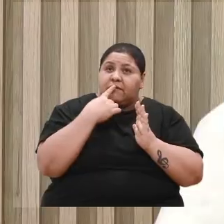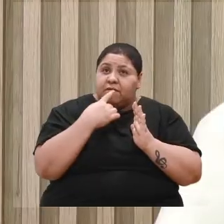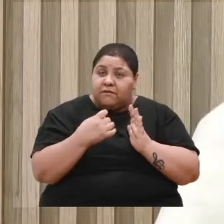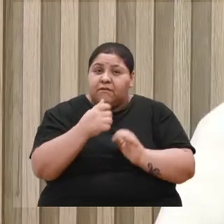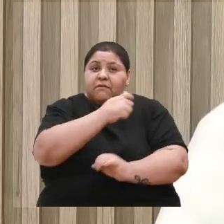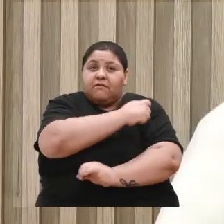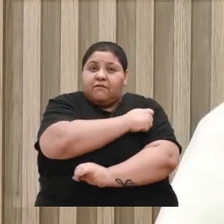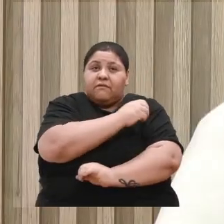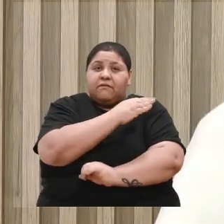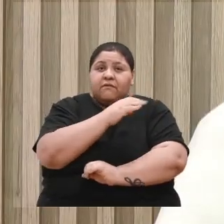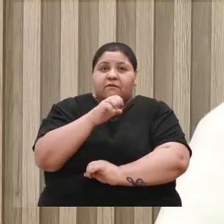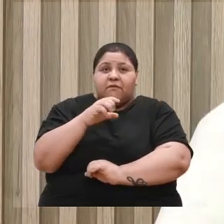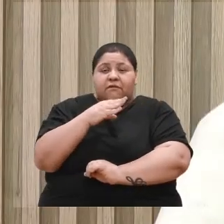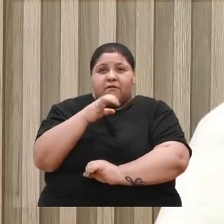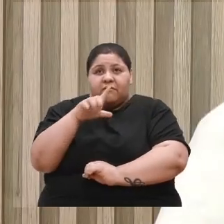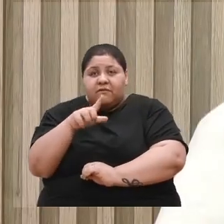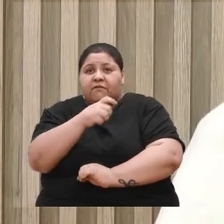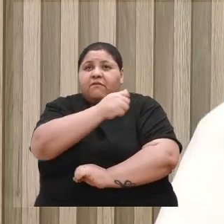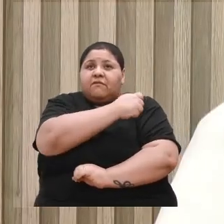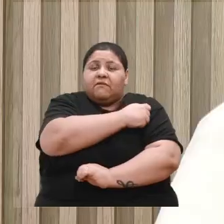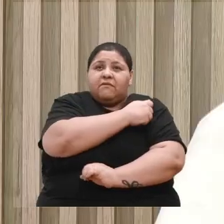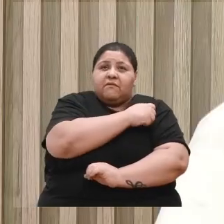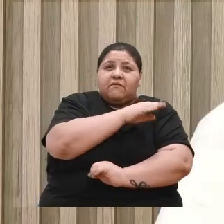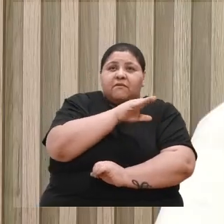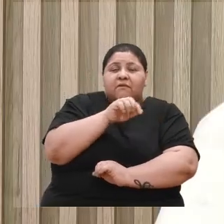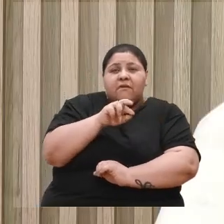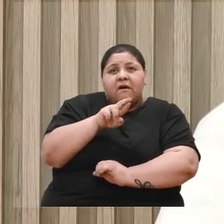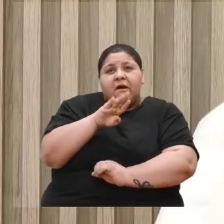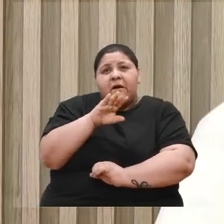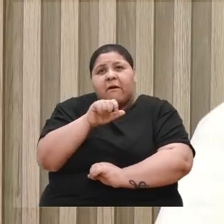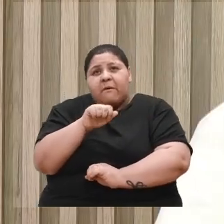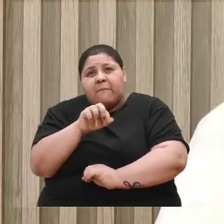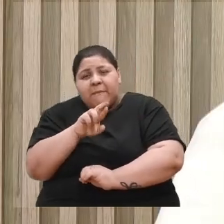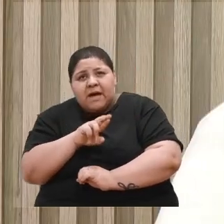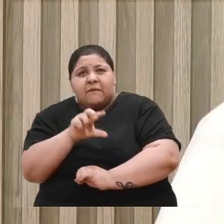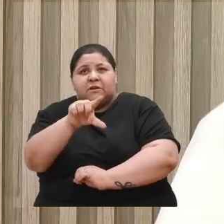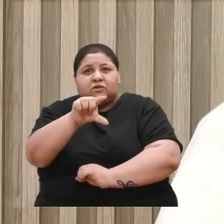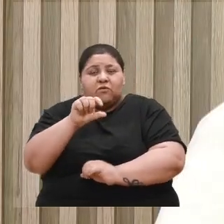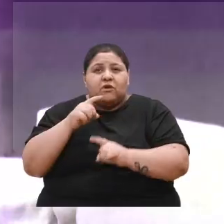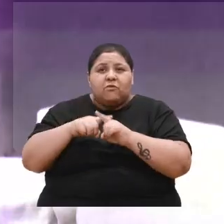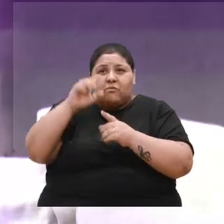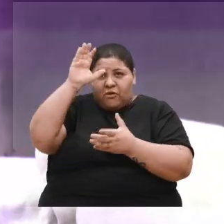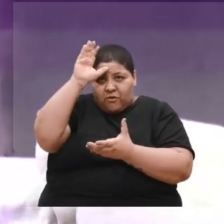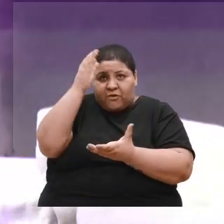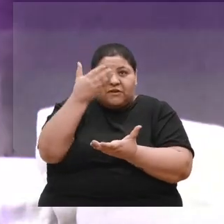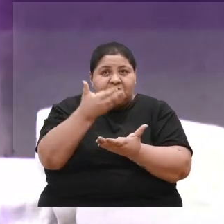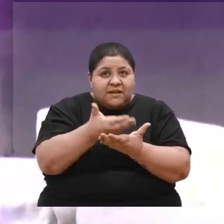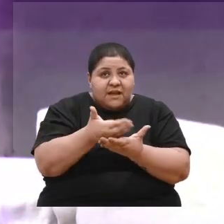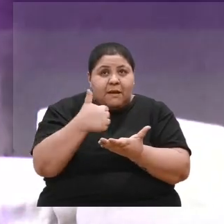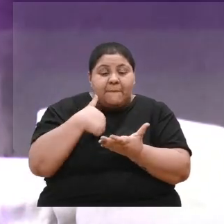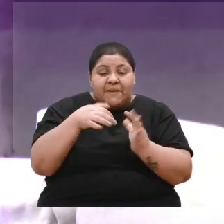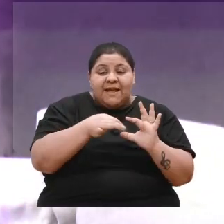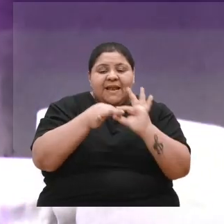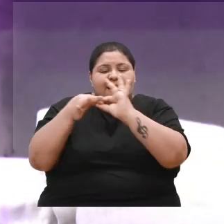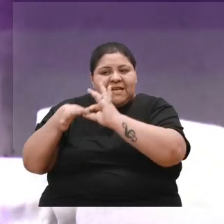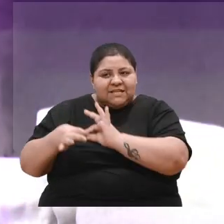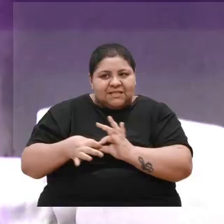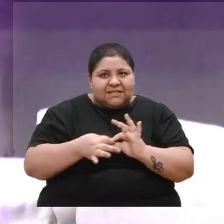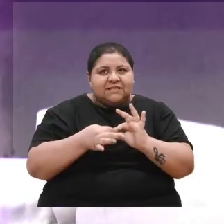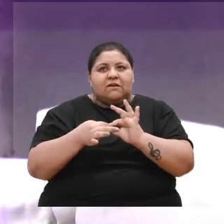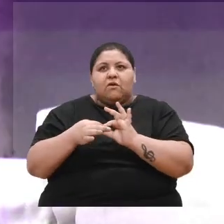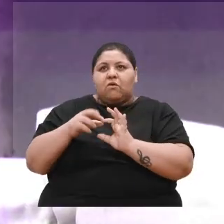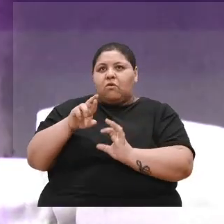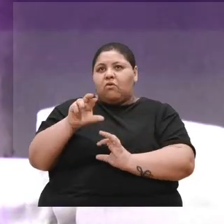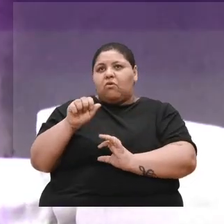foi aluna, a Cecília foi aluna, a Bárbara escolheu conforme a tese, sua ligação com ela? Foi estudando, foi conhecendo, e